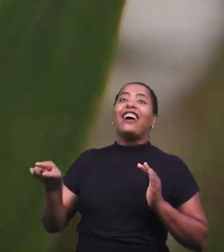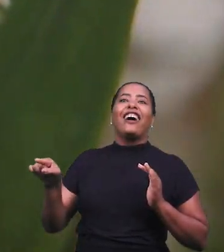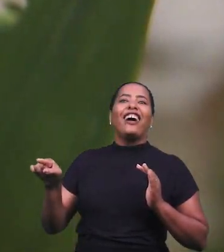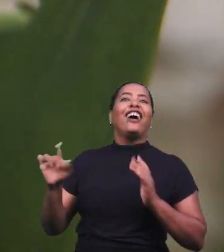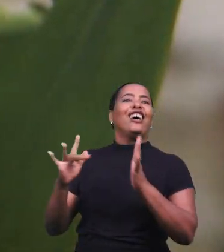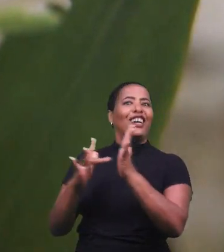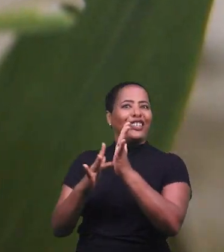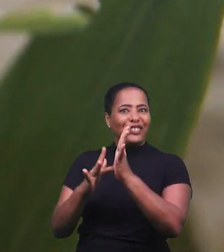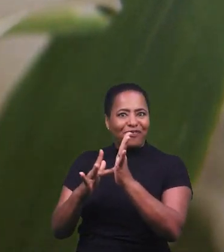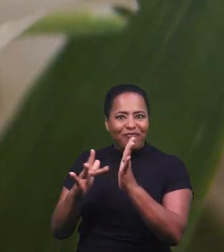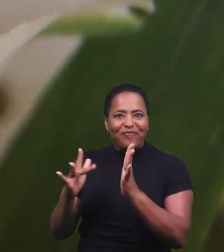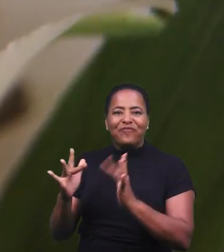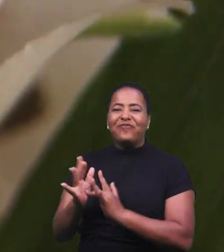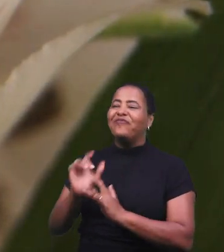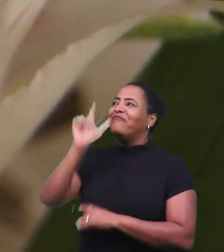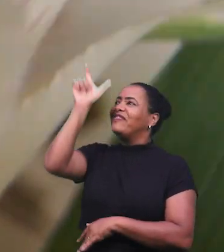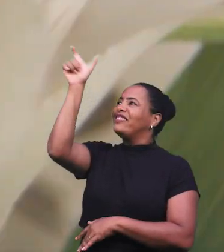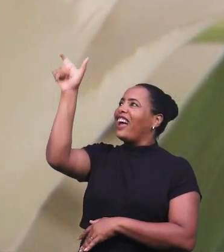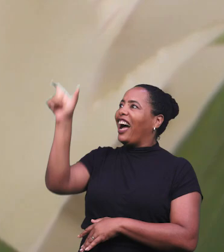Ele é Jesus,